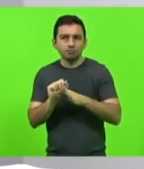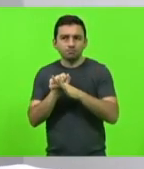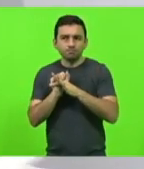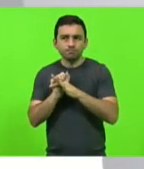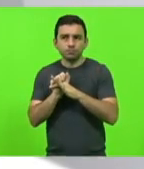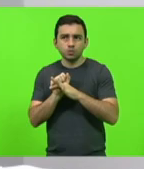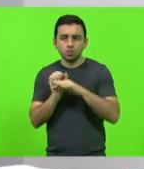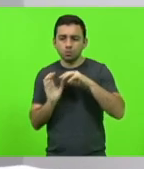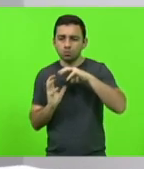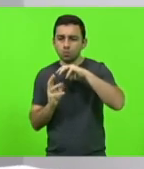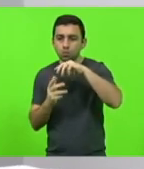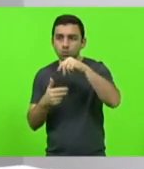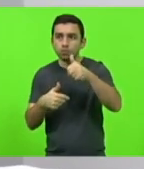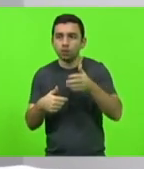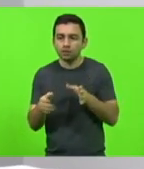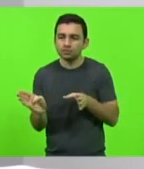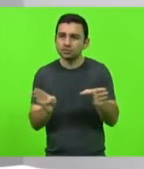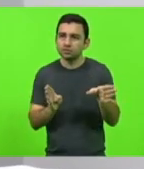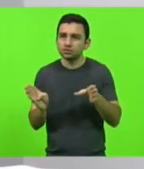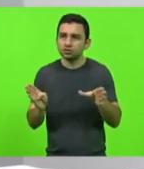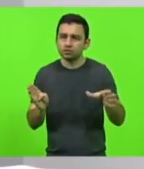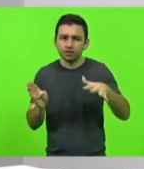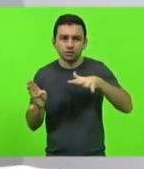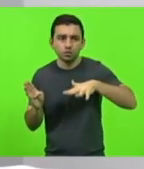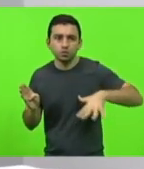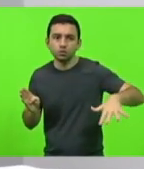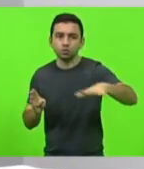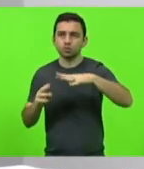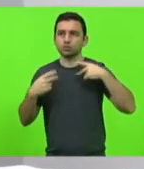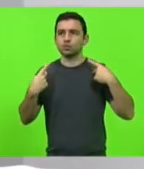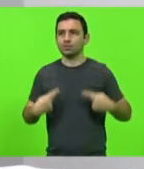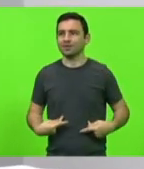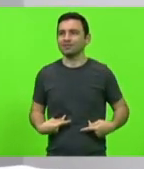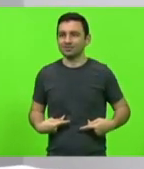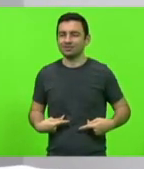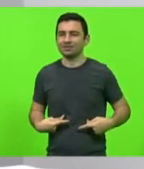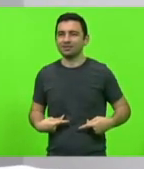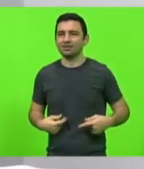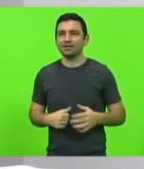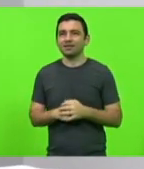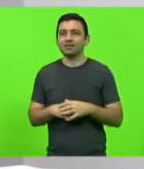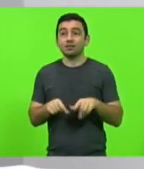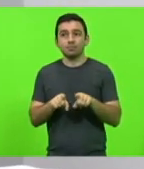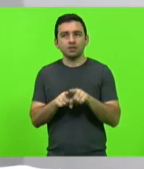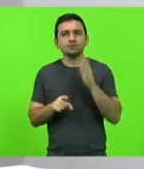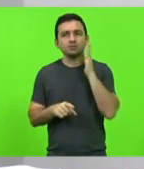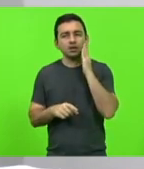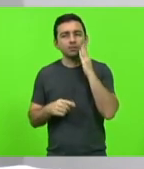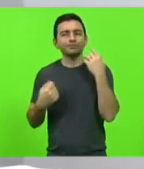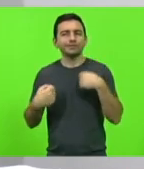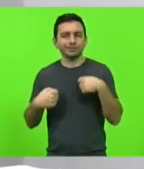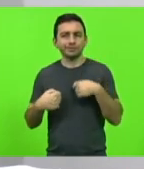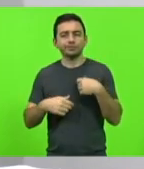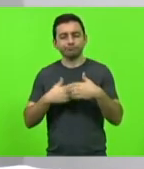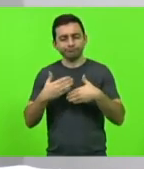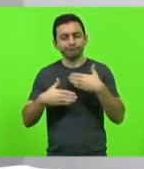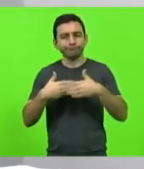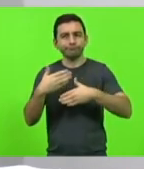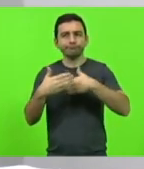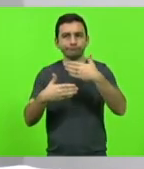tenhamos um mundo mais acessível para todos os seres humanos sabemos que é preciso aprimorar cada vez mais